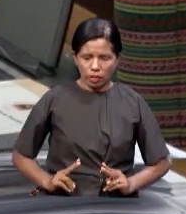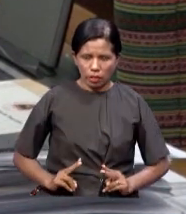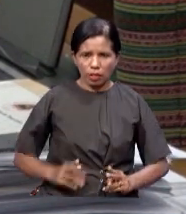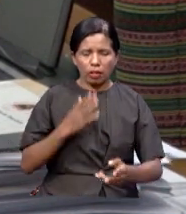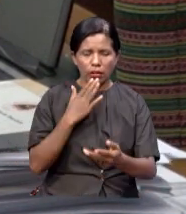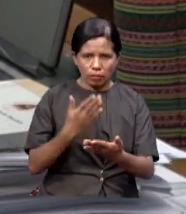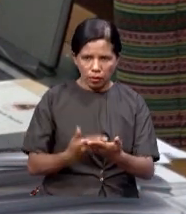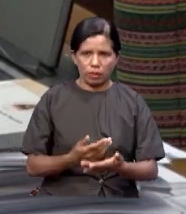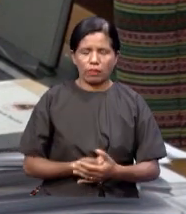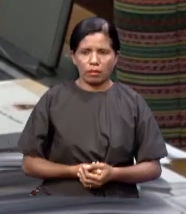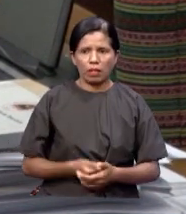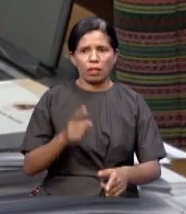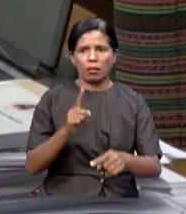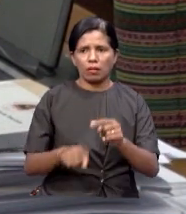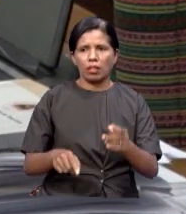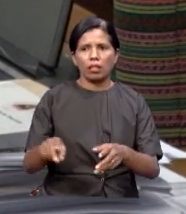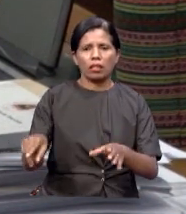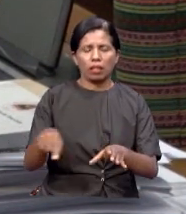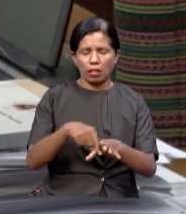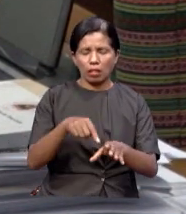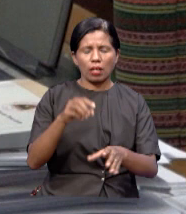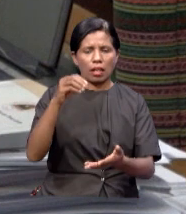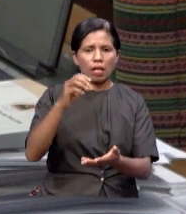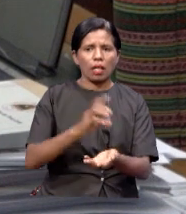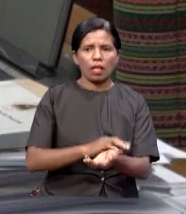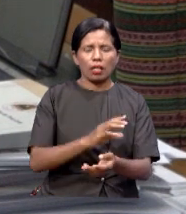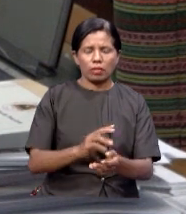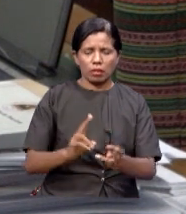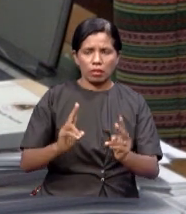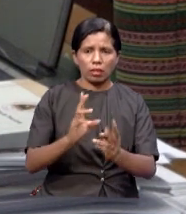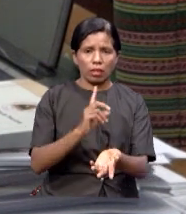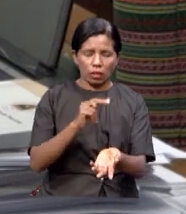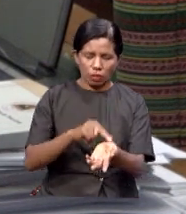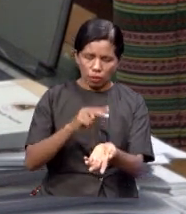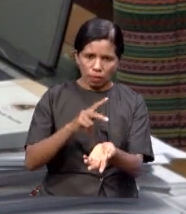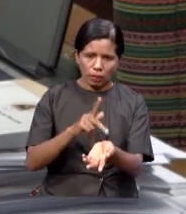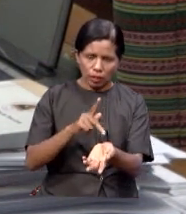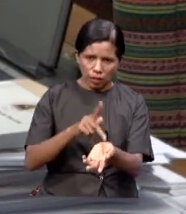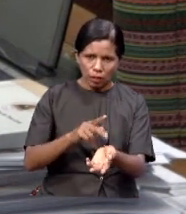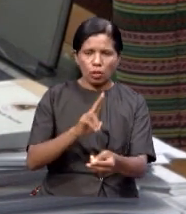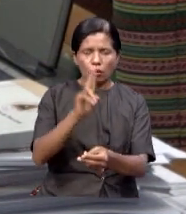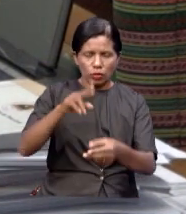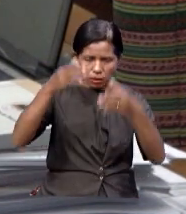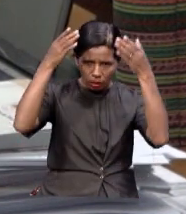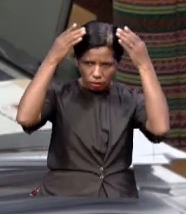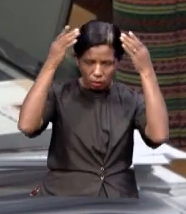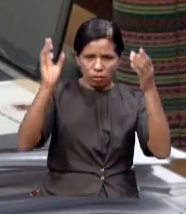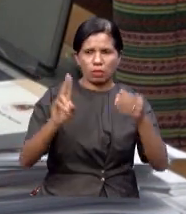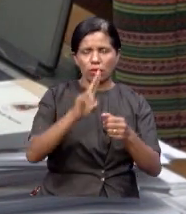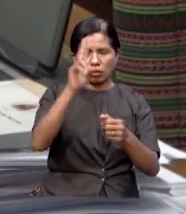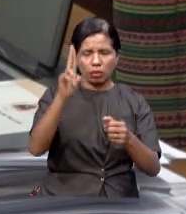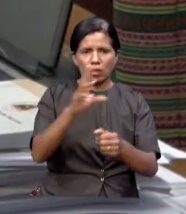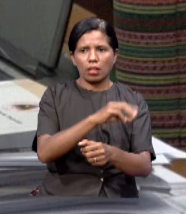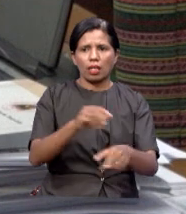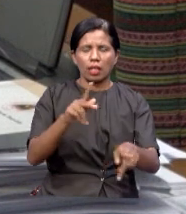duni la bel tau falcal sacaboy e enfermeira ida mos tingi ser parte ira da tingi ser tau ninia haula haten tampa se nini